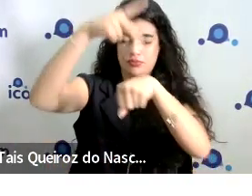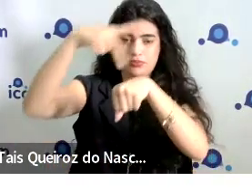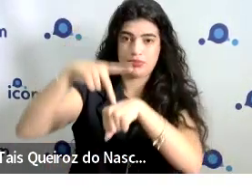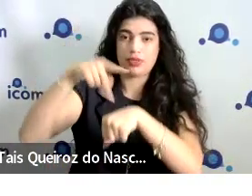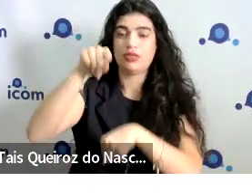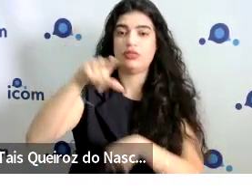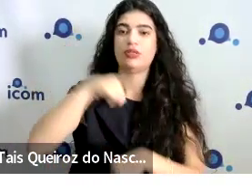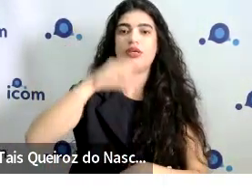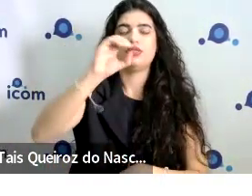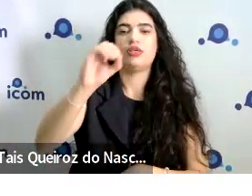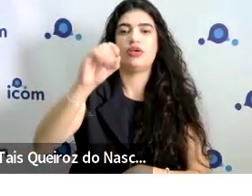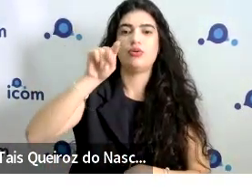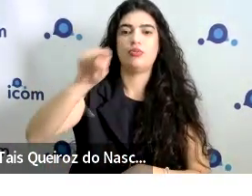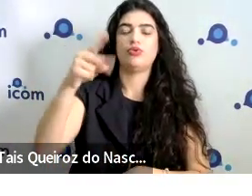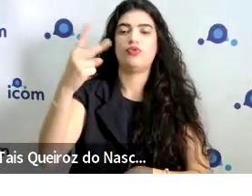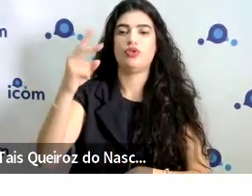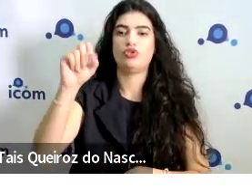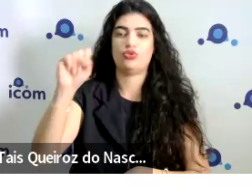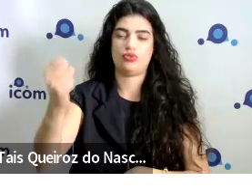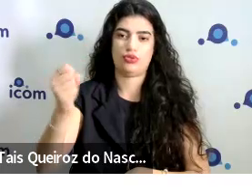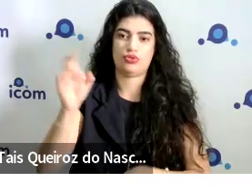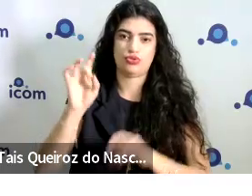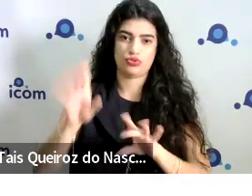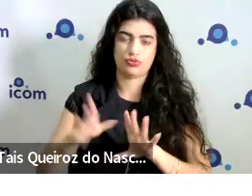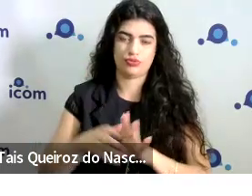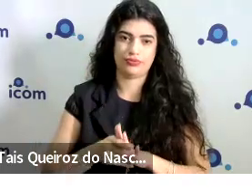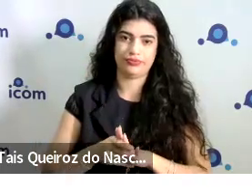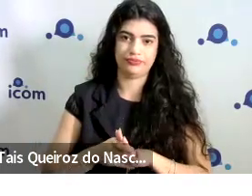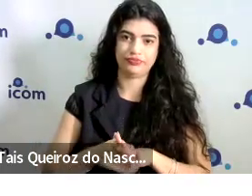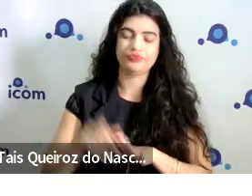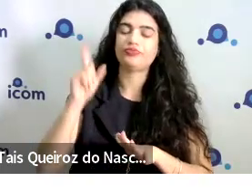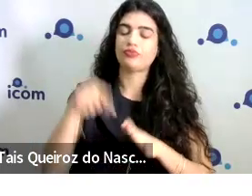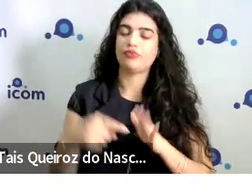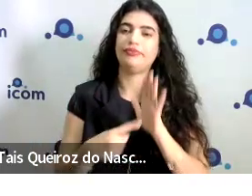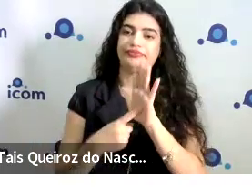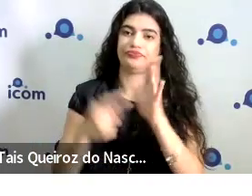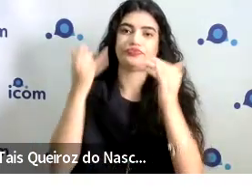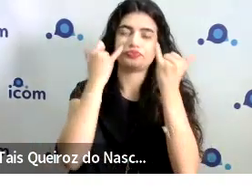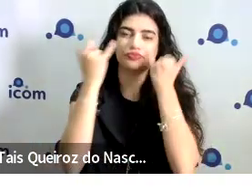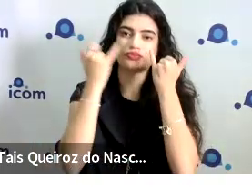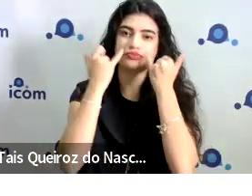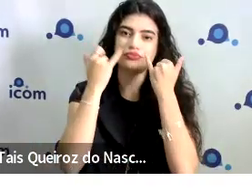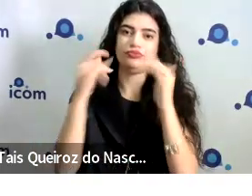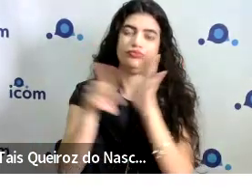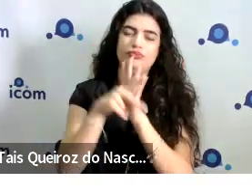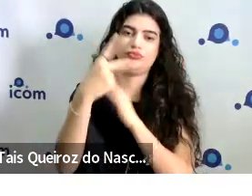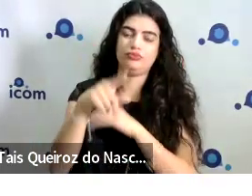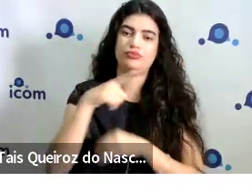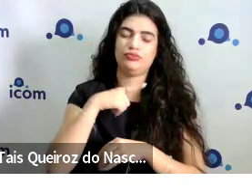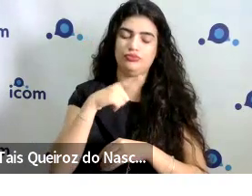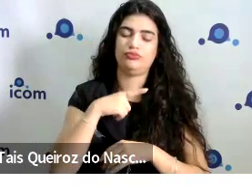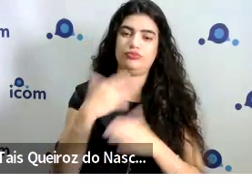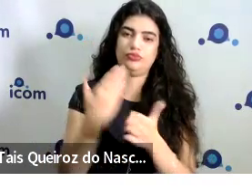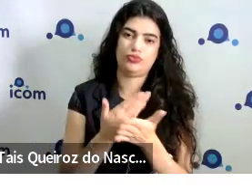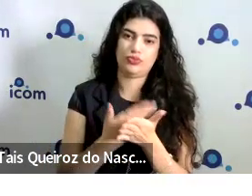de 0,28% do PIB, tá? Trazendo isso como informações que foram levantadas por esses